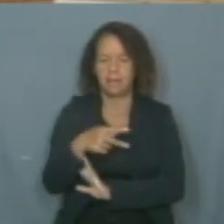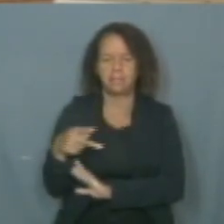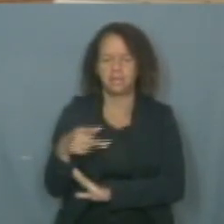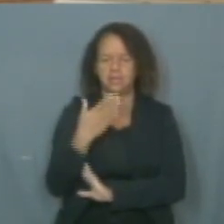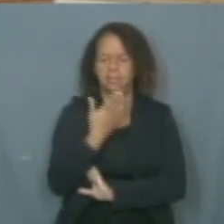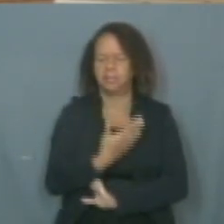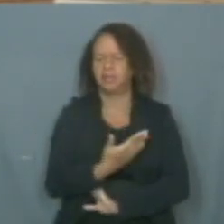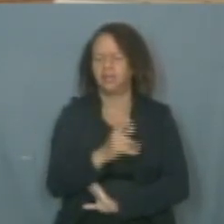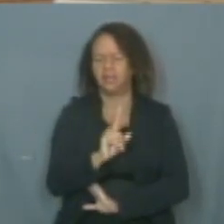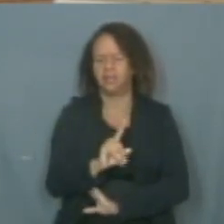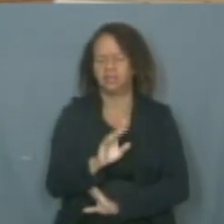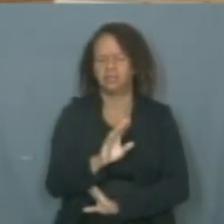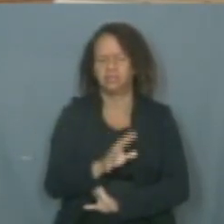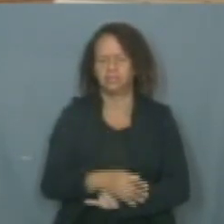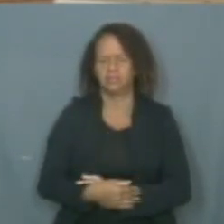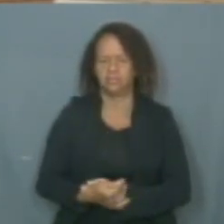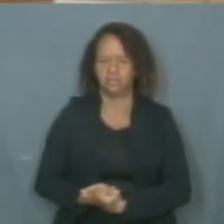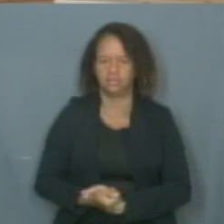gostaria de pedir